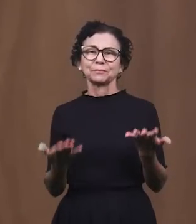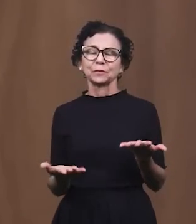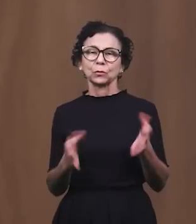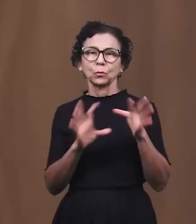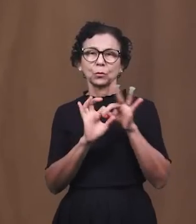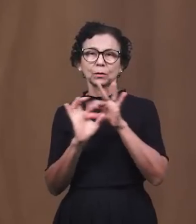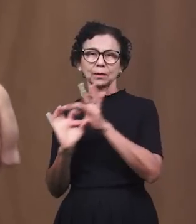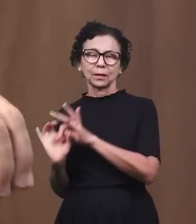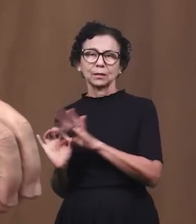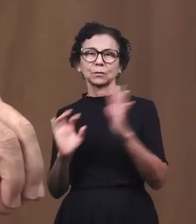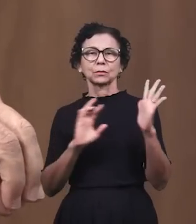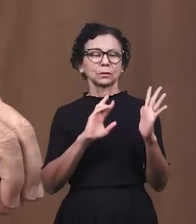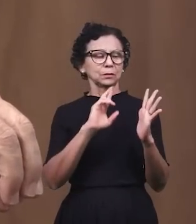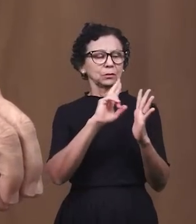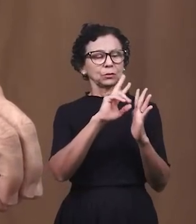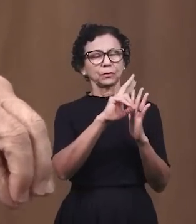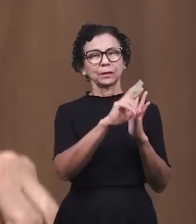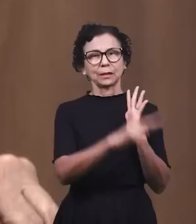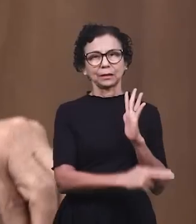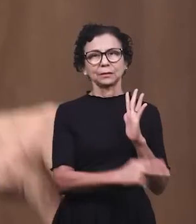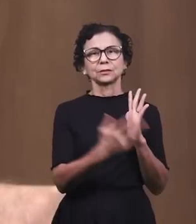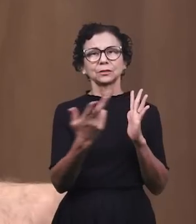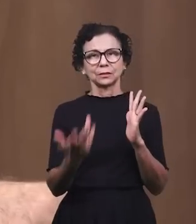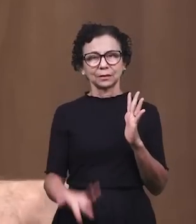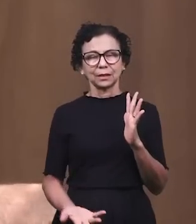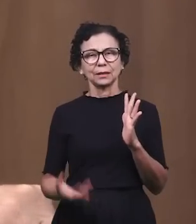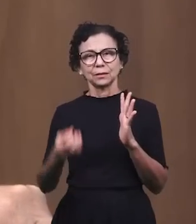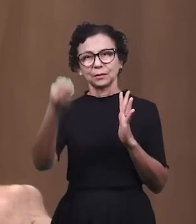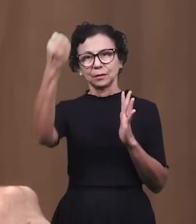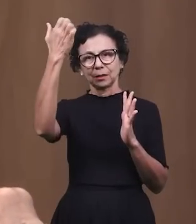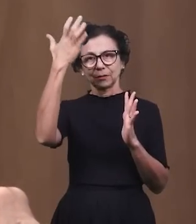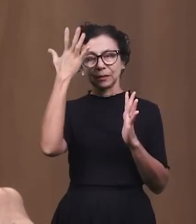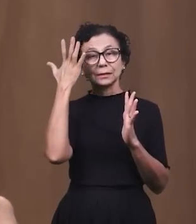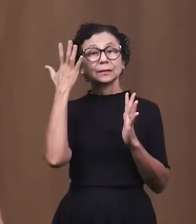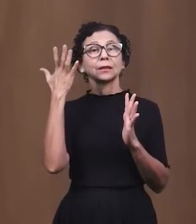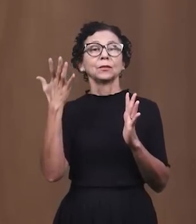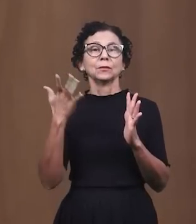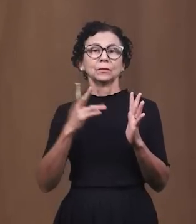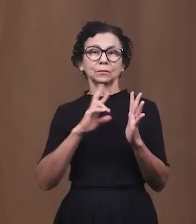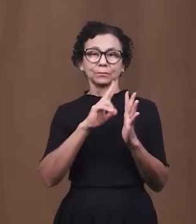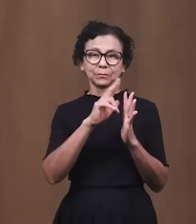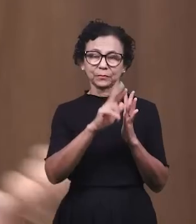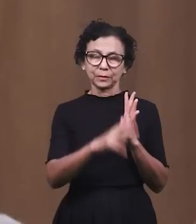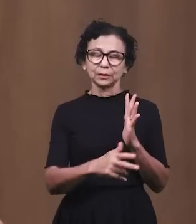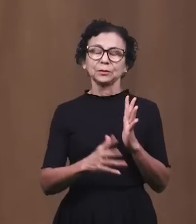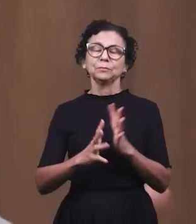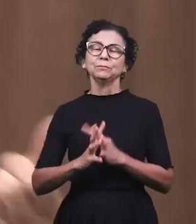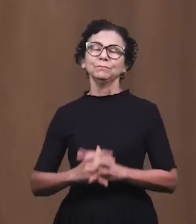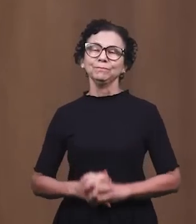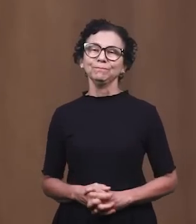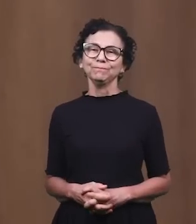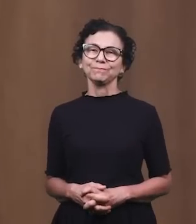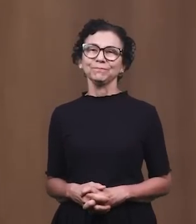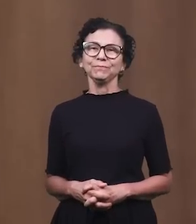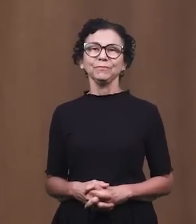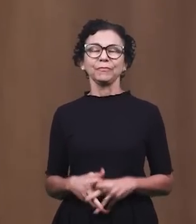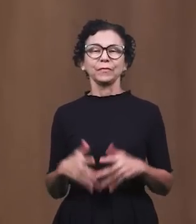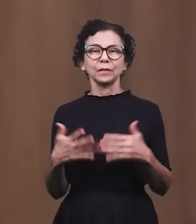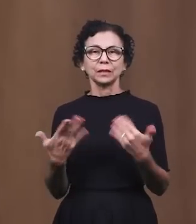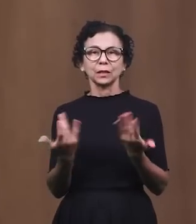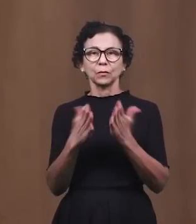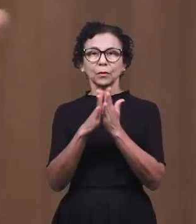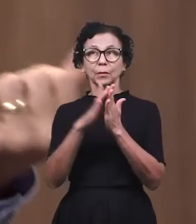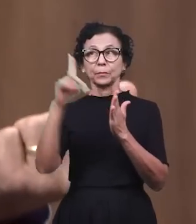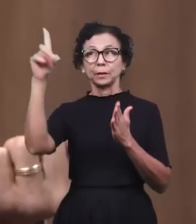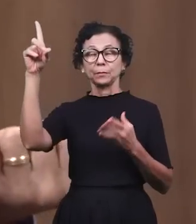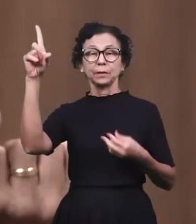palavra que o Espírito Santo opera na hora e revela, entendeu? É que nós chamamos hoje de palavra viva, não é?